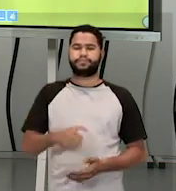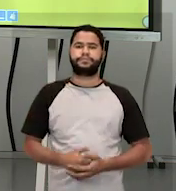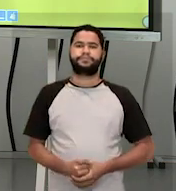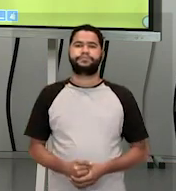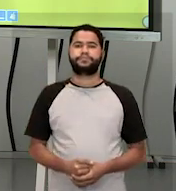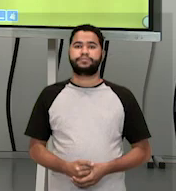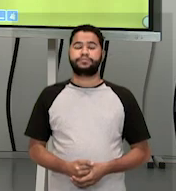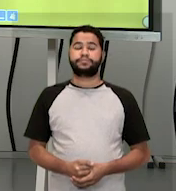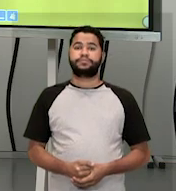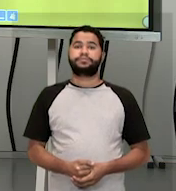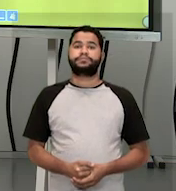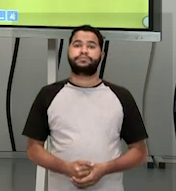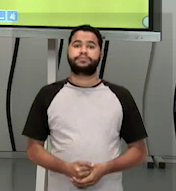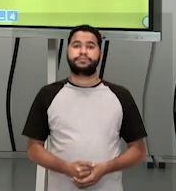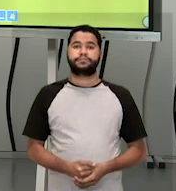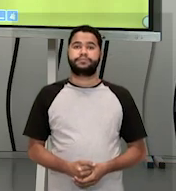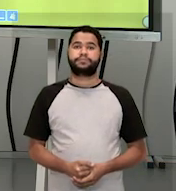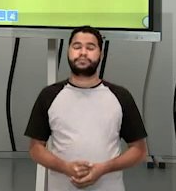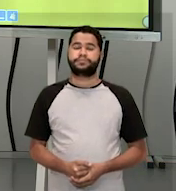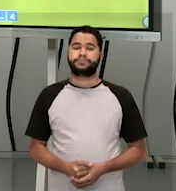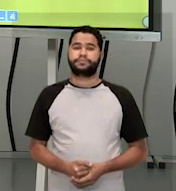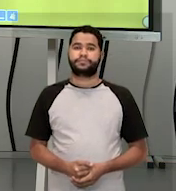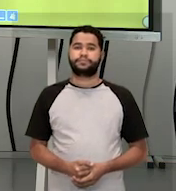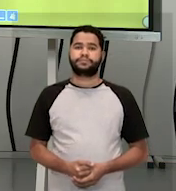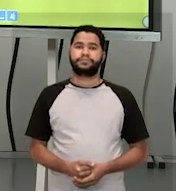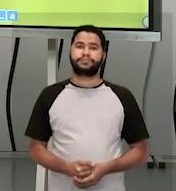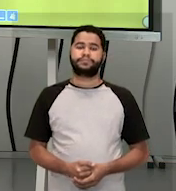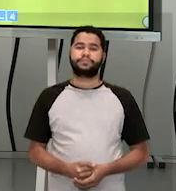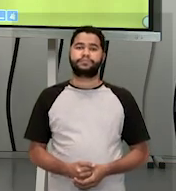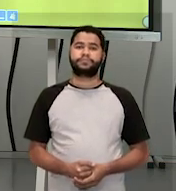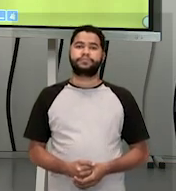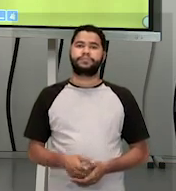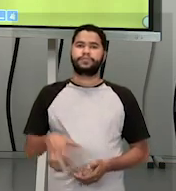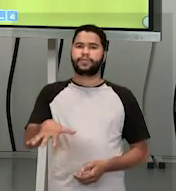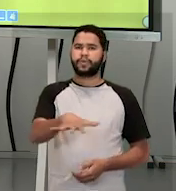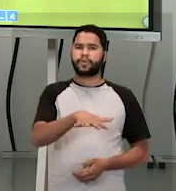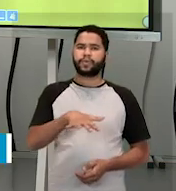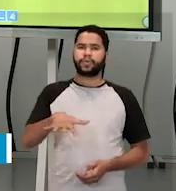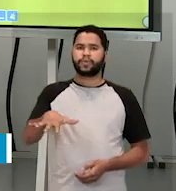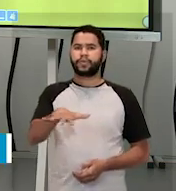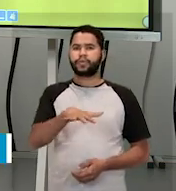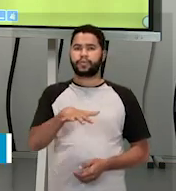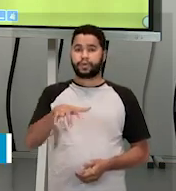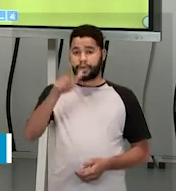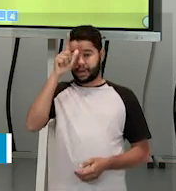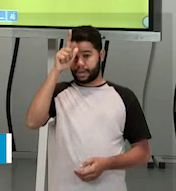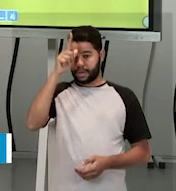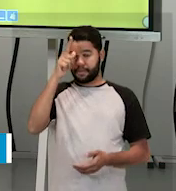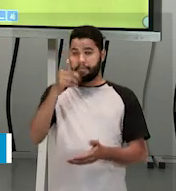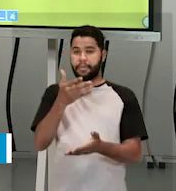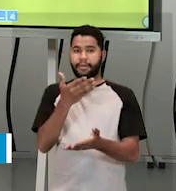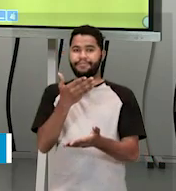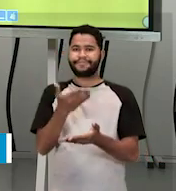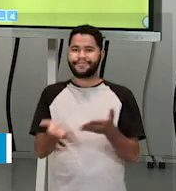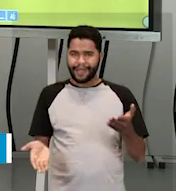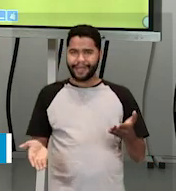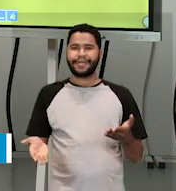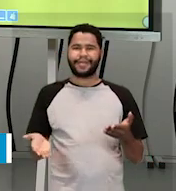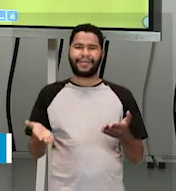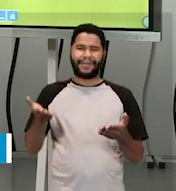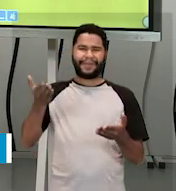1918, né? O território perdido pela Alemanha Nessa